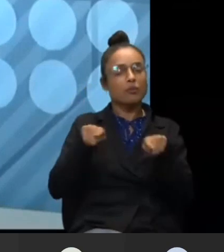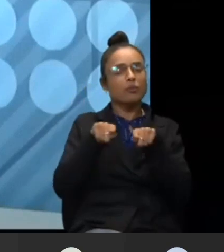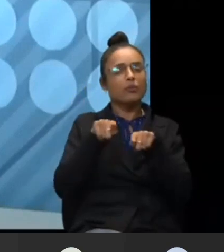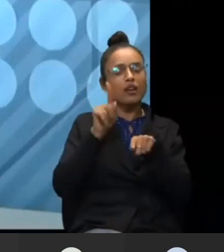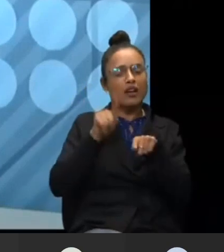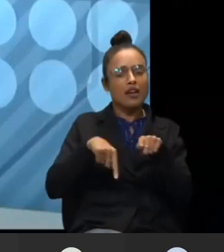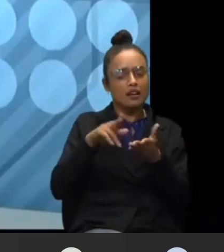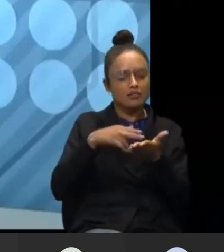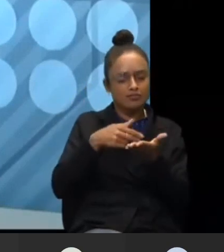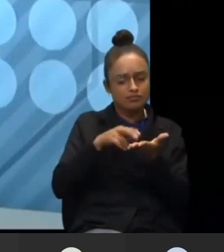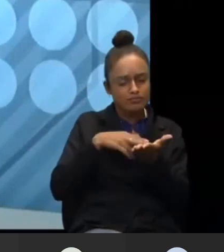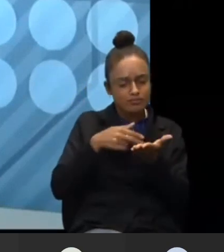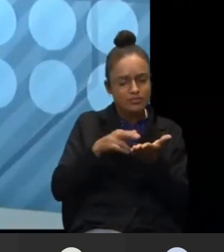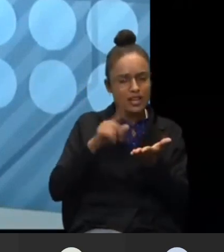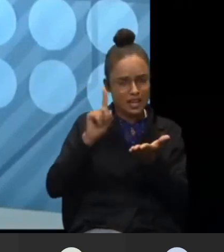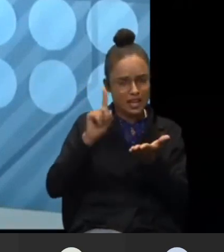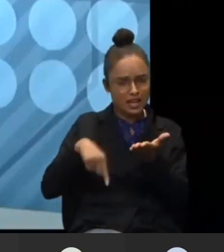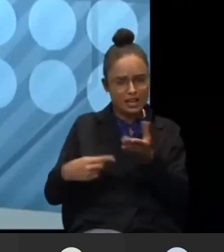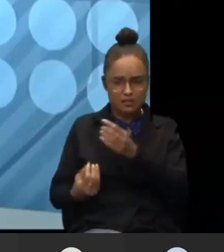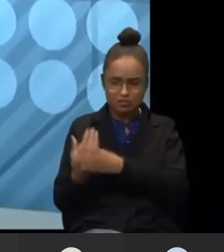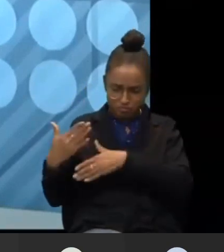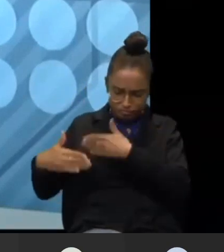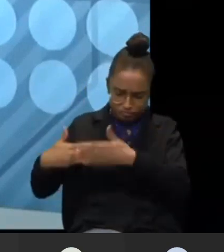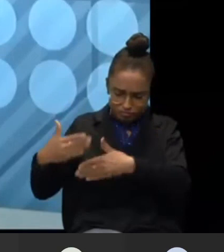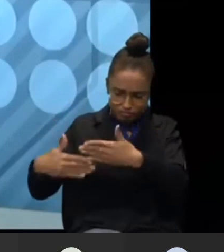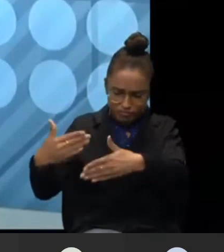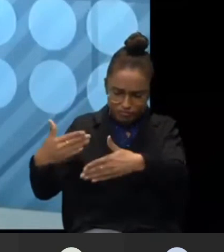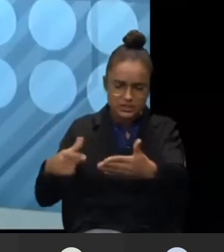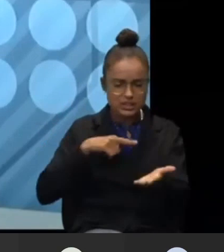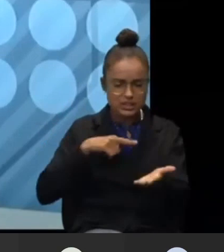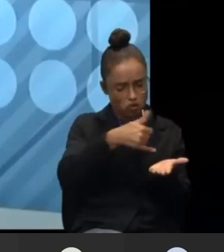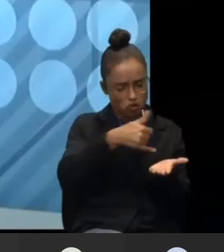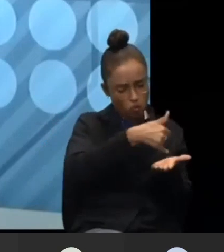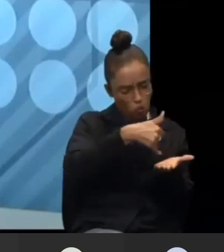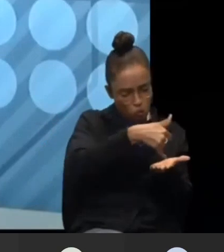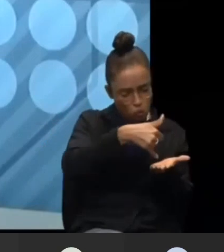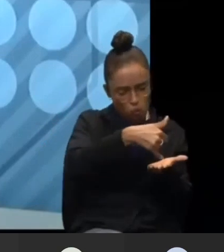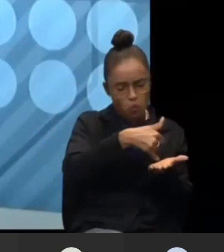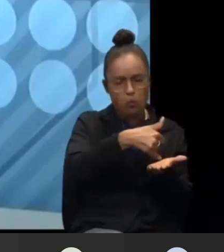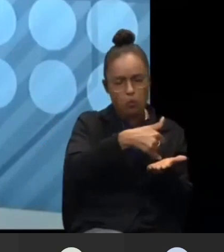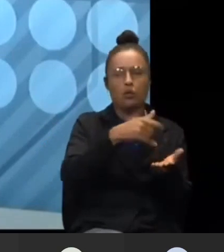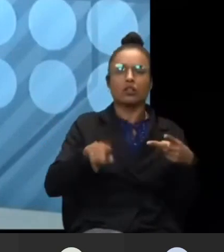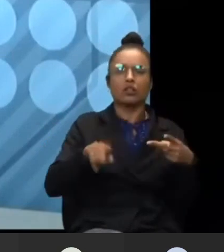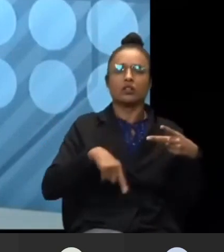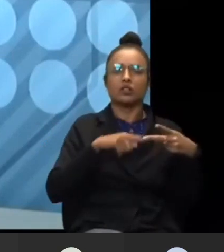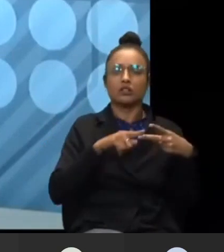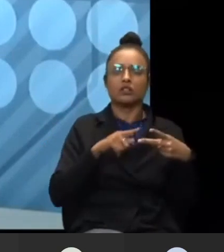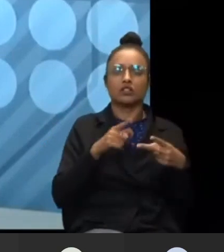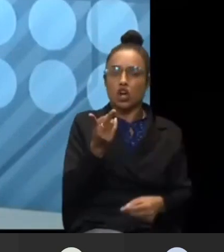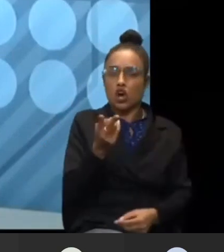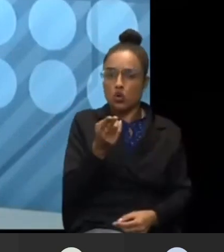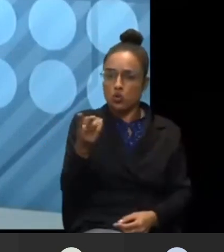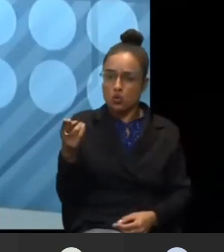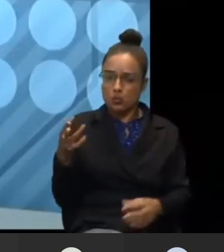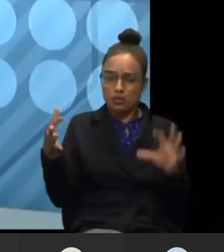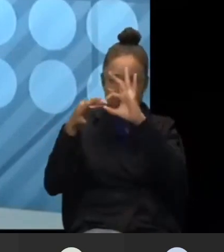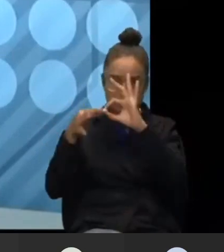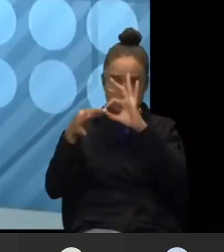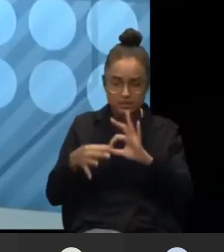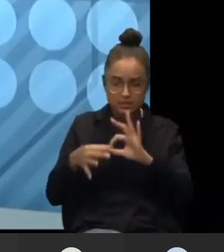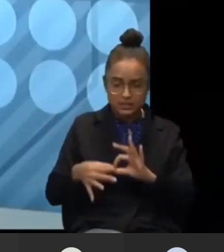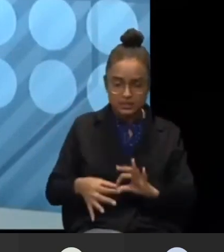é produzida dessa forma. Hidrogenação catalítica tem do óleo, hidrogenação catalítica nas duplas ligações tem a inserção de hidrogênio,